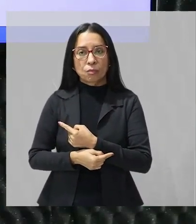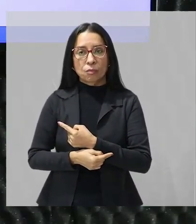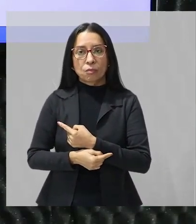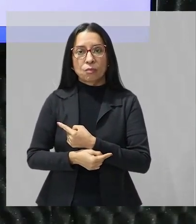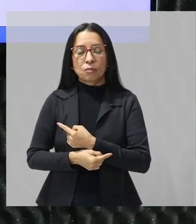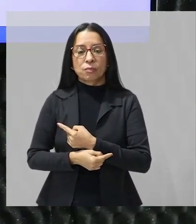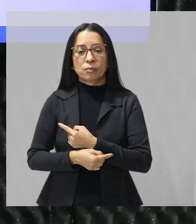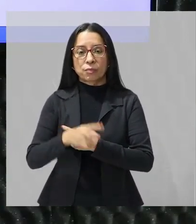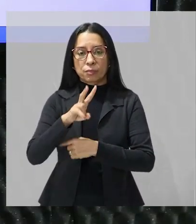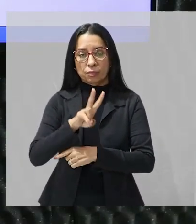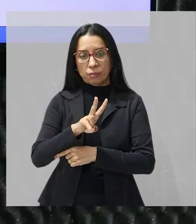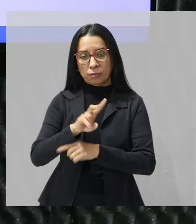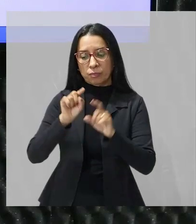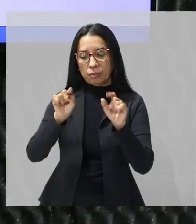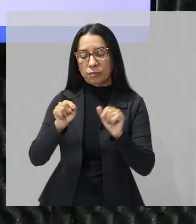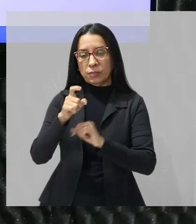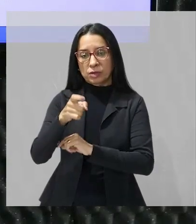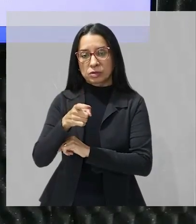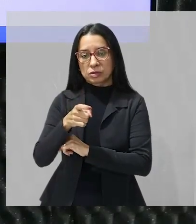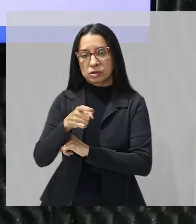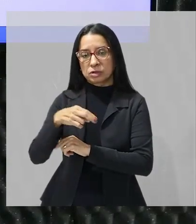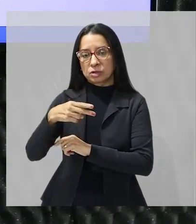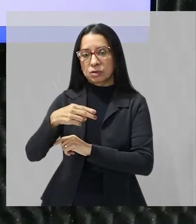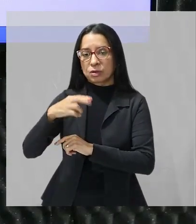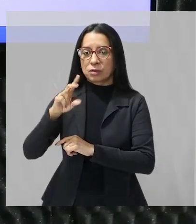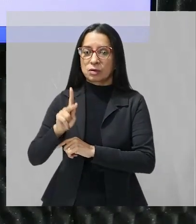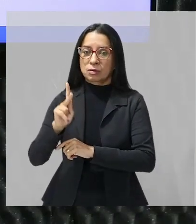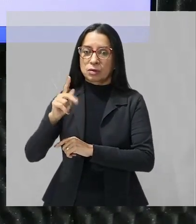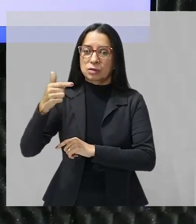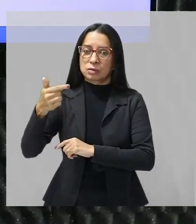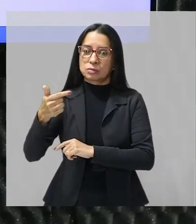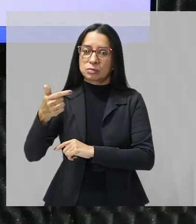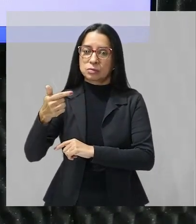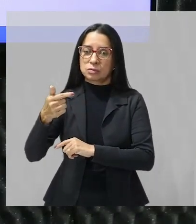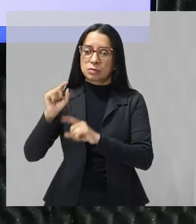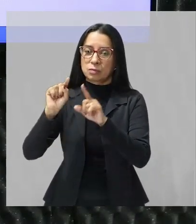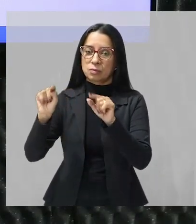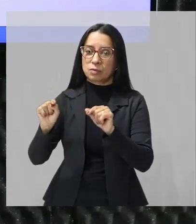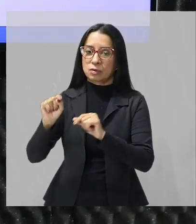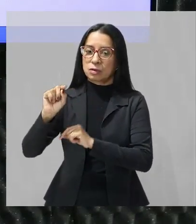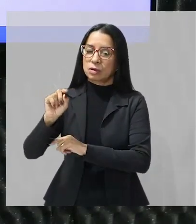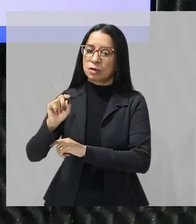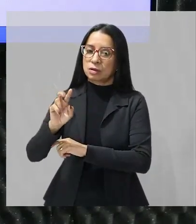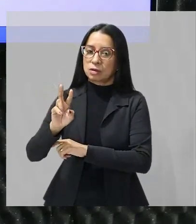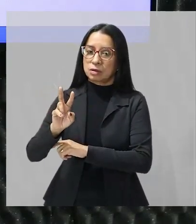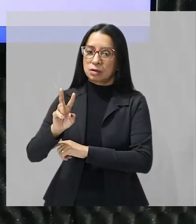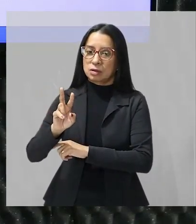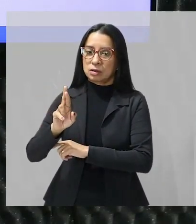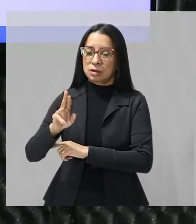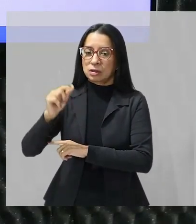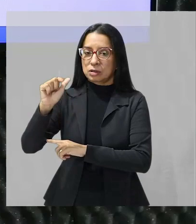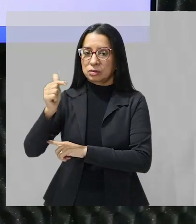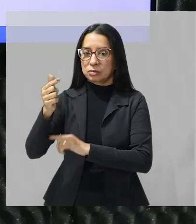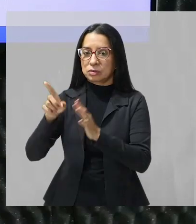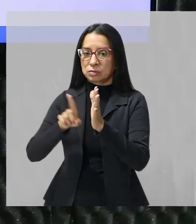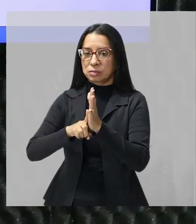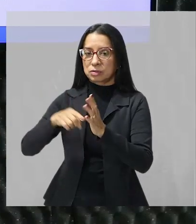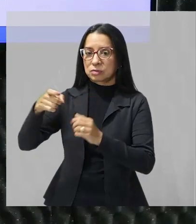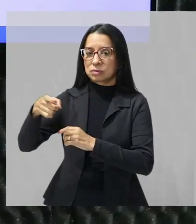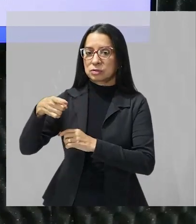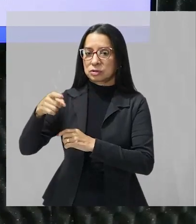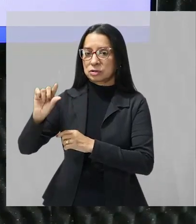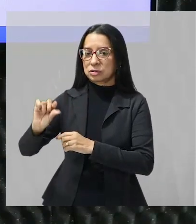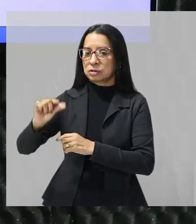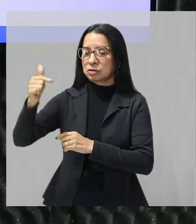é essa aqui, ó. V de x igual a k ao quadrado que multiplica r ao